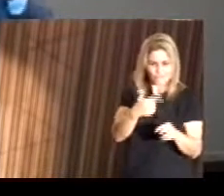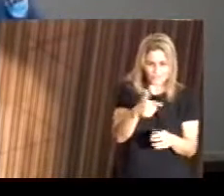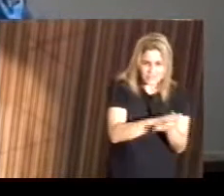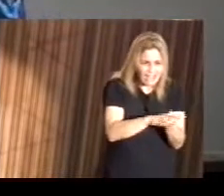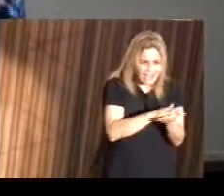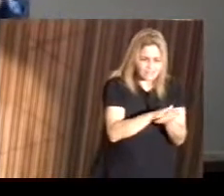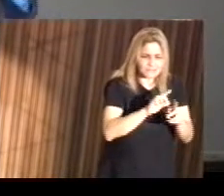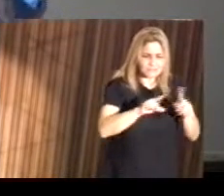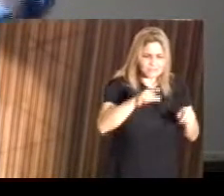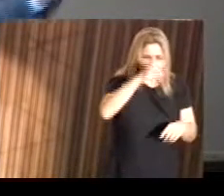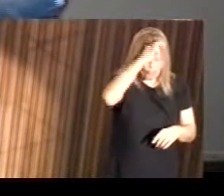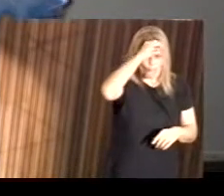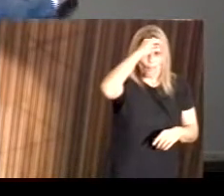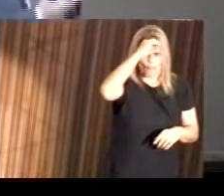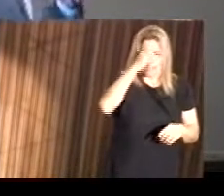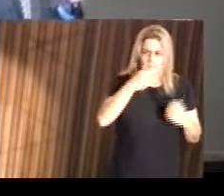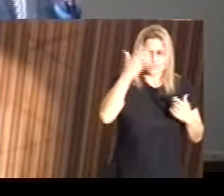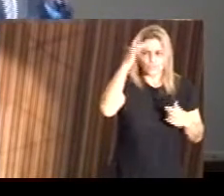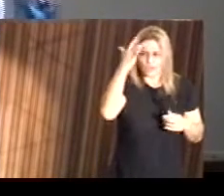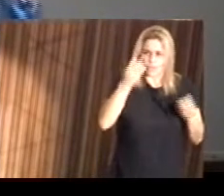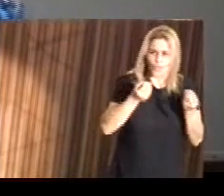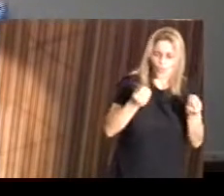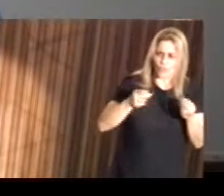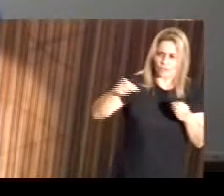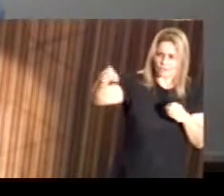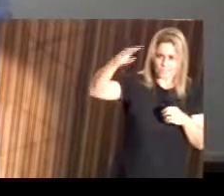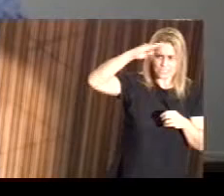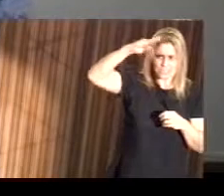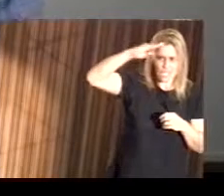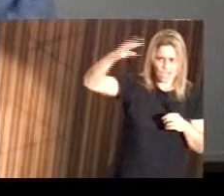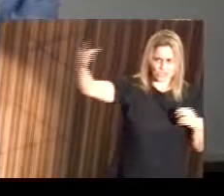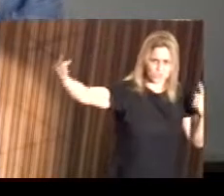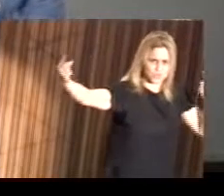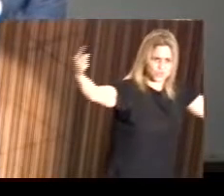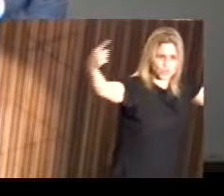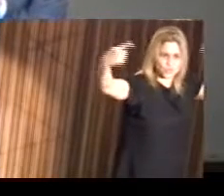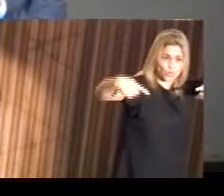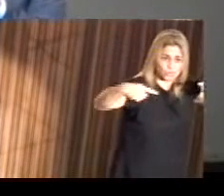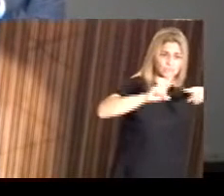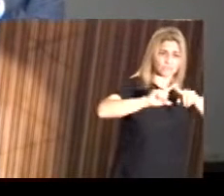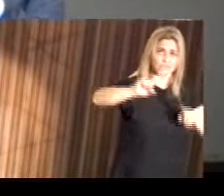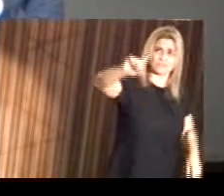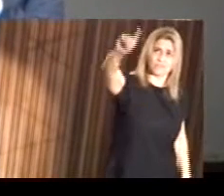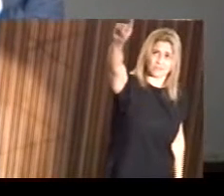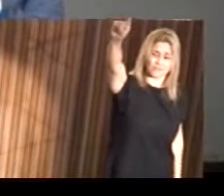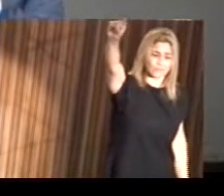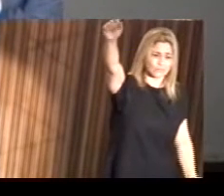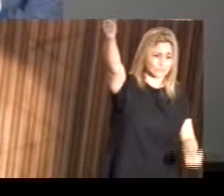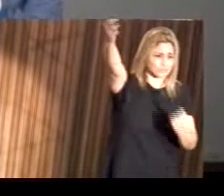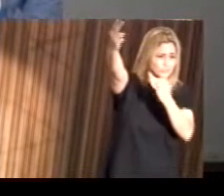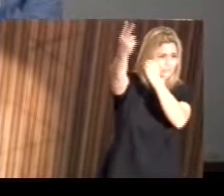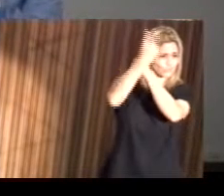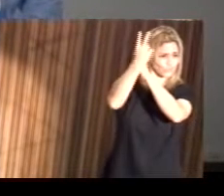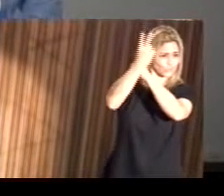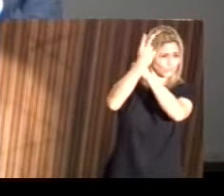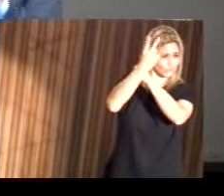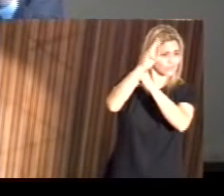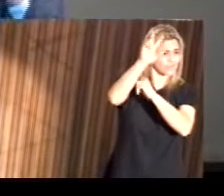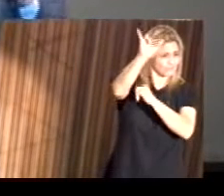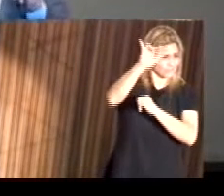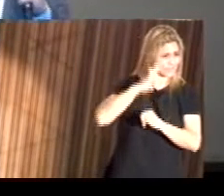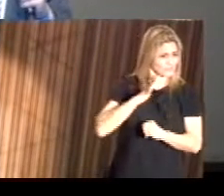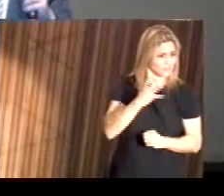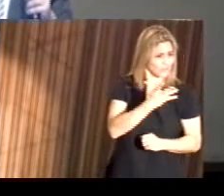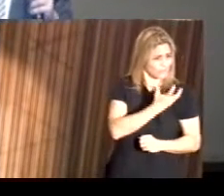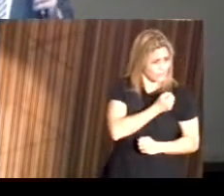não sabia como funcionam as estratégias, mas com a bênção de Deus, vai para salvar